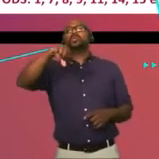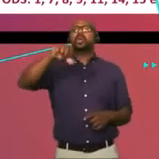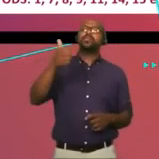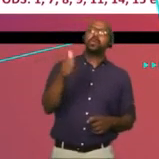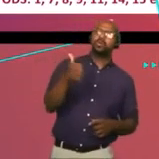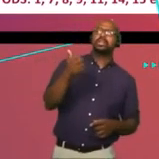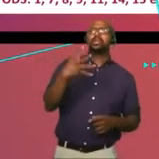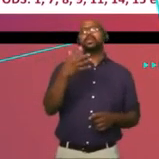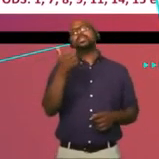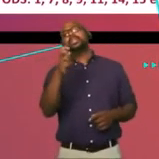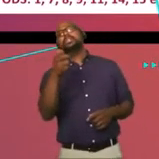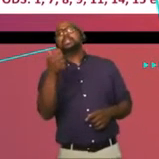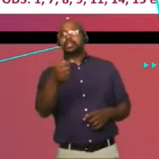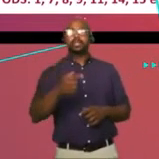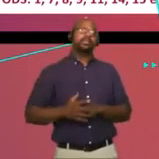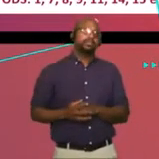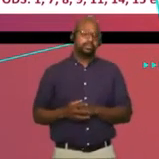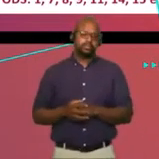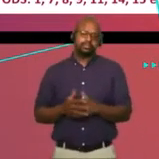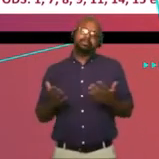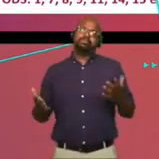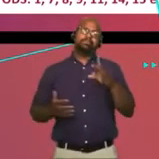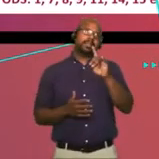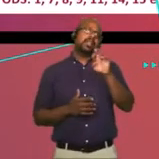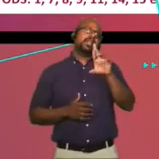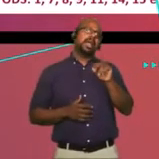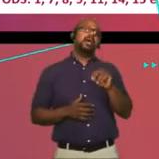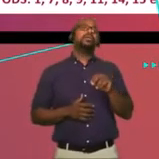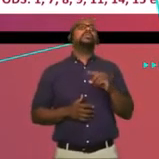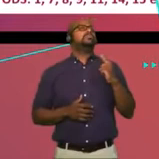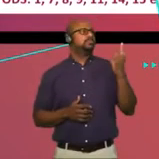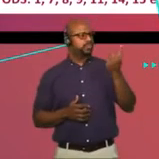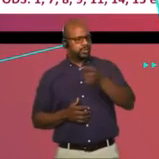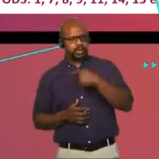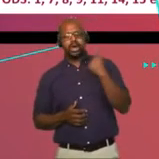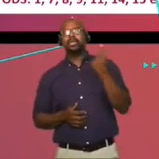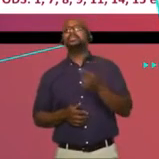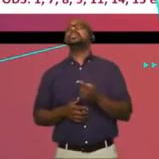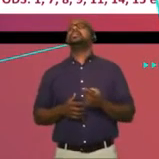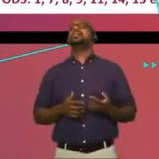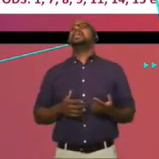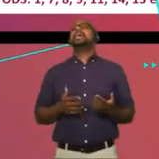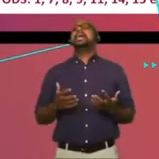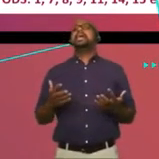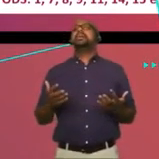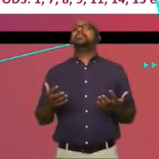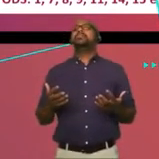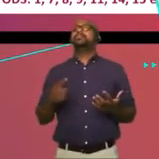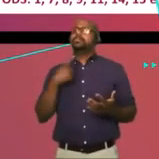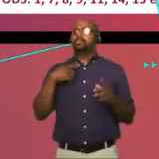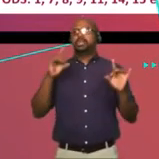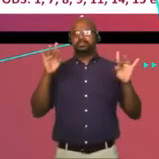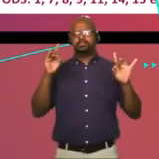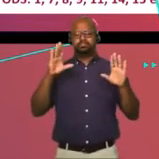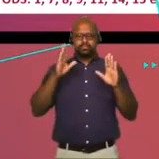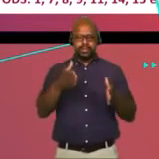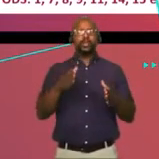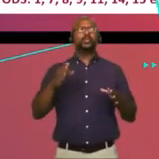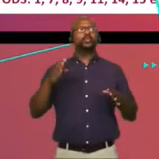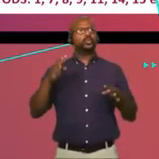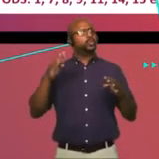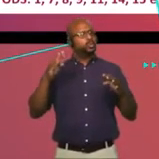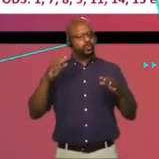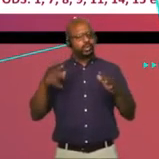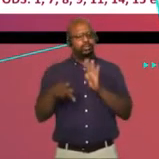11 14 15 17 obviamente é nós enquanto especialistas em